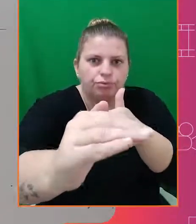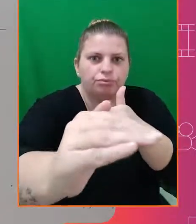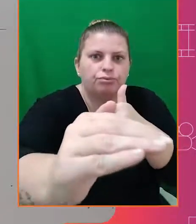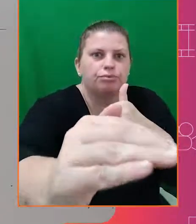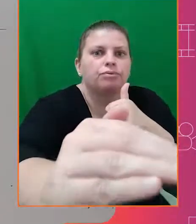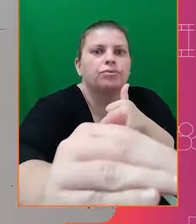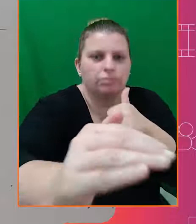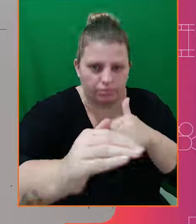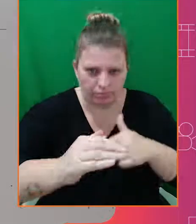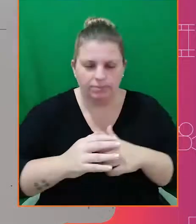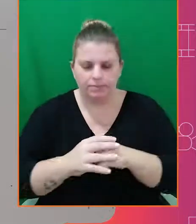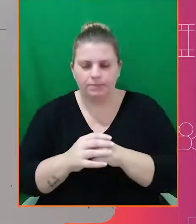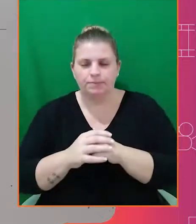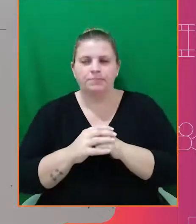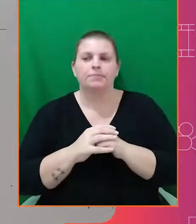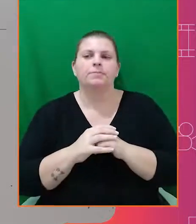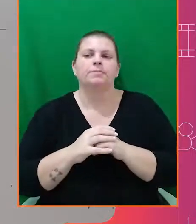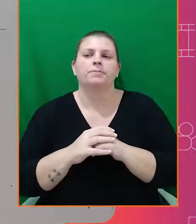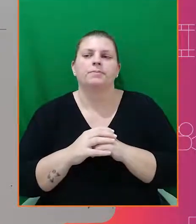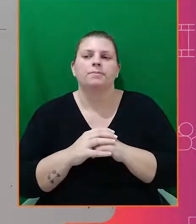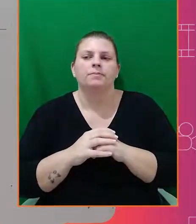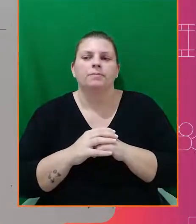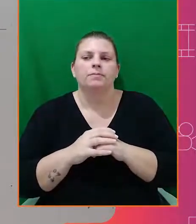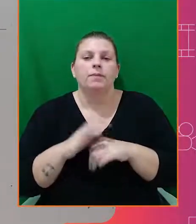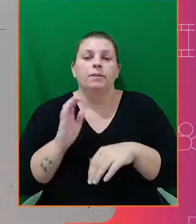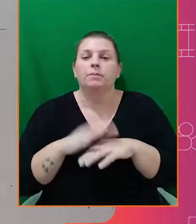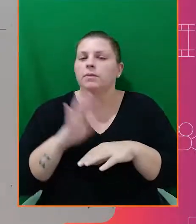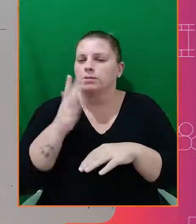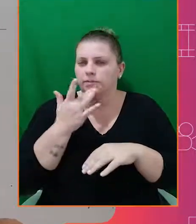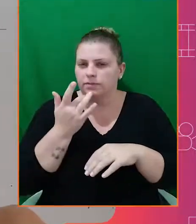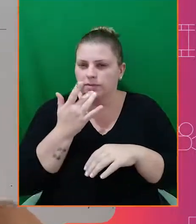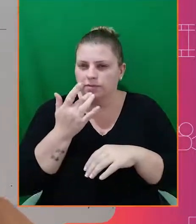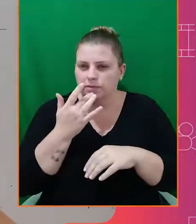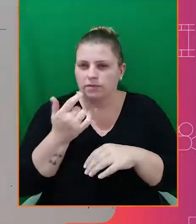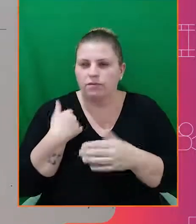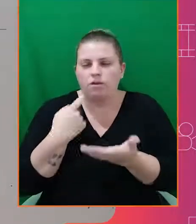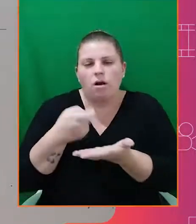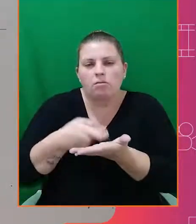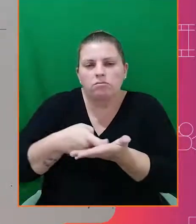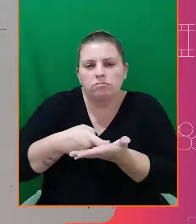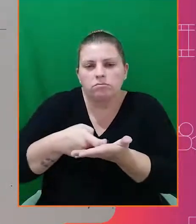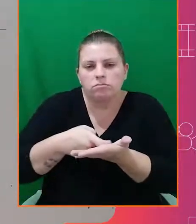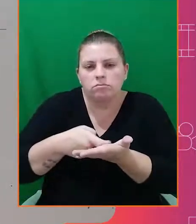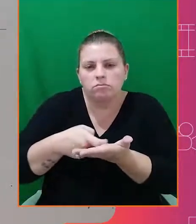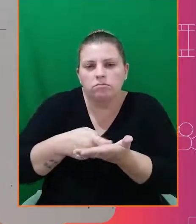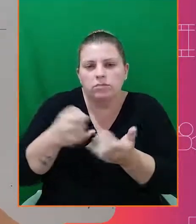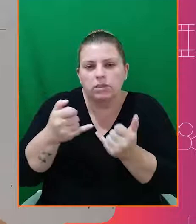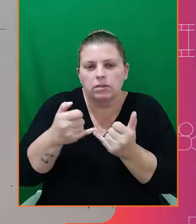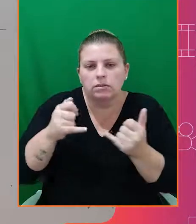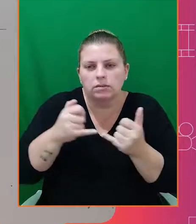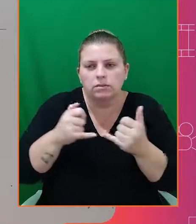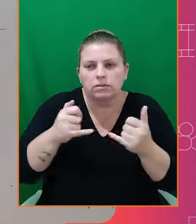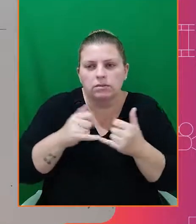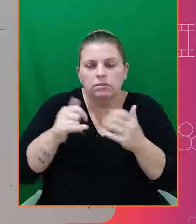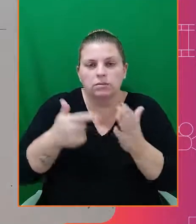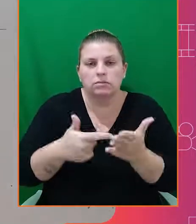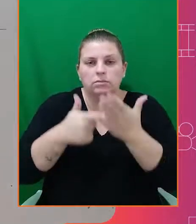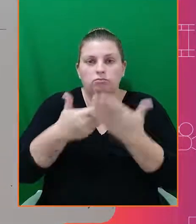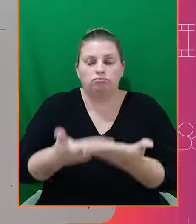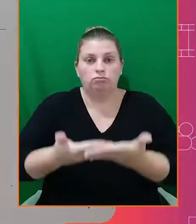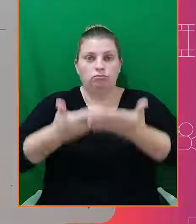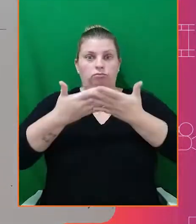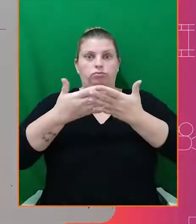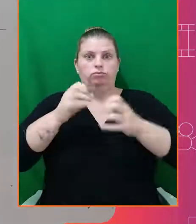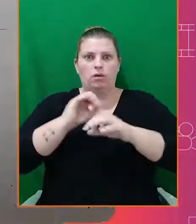visão do observador. Para ficar mais fácil, eu vou apagar algumas das linhas e vou destacar alguns